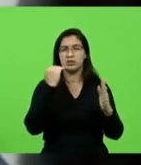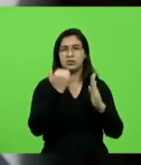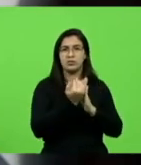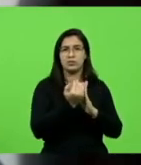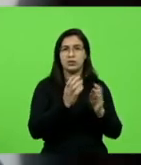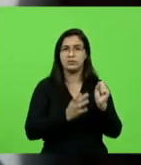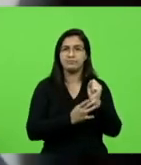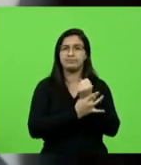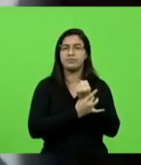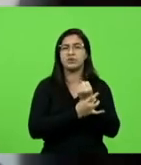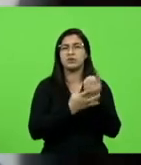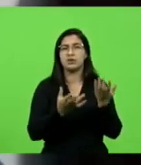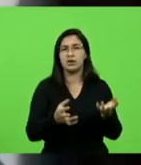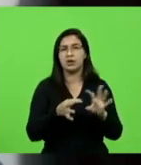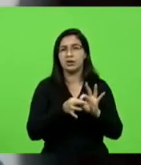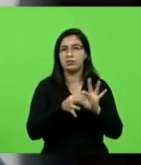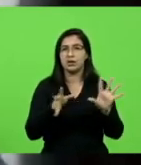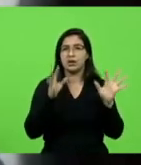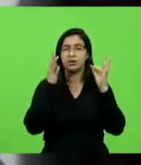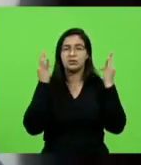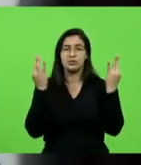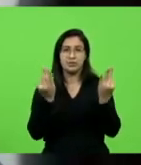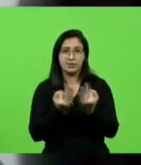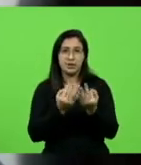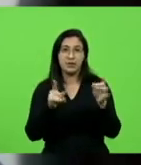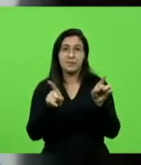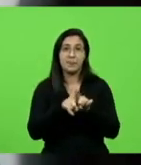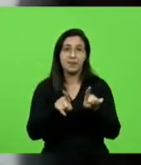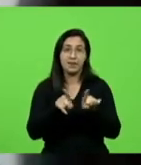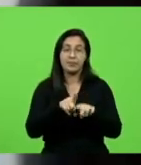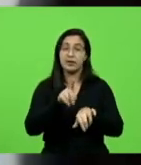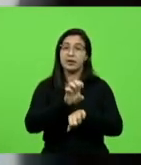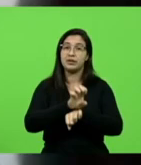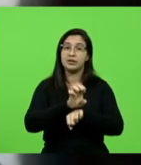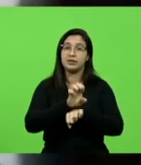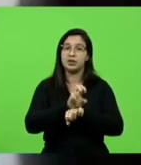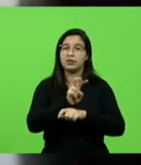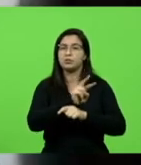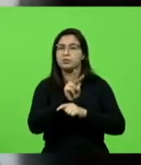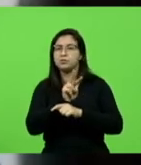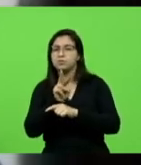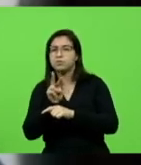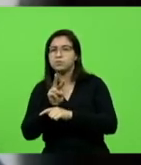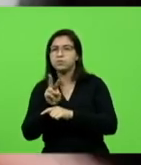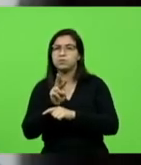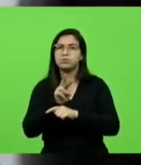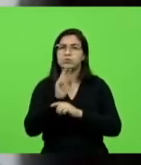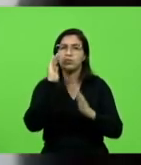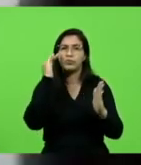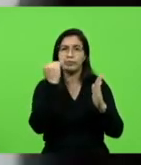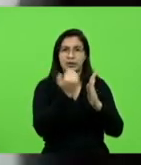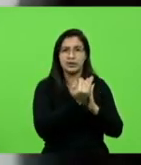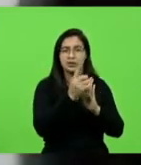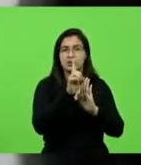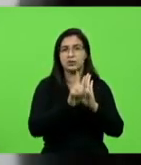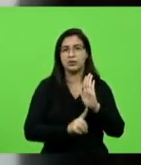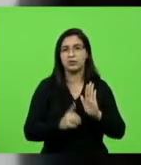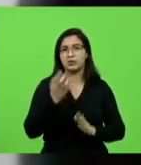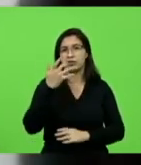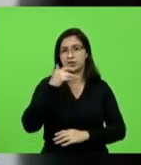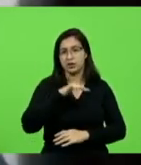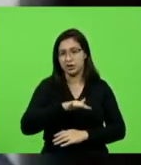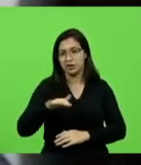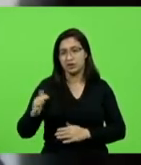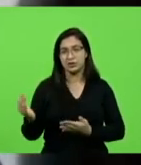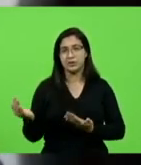das famílias e garanta também ao Estado a fiscalização da obediência aos direitos das crianças. Muito